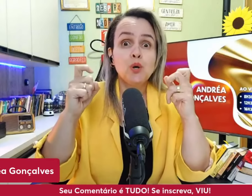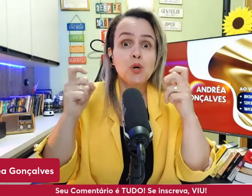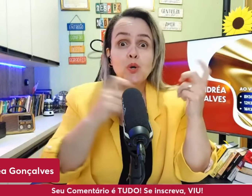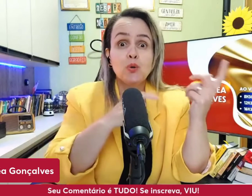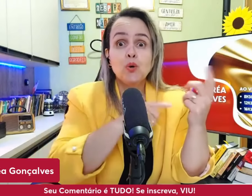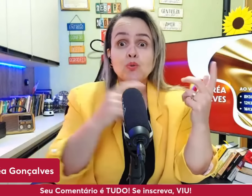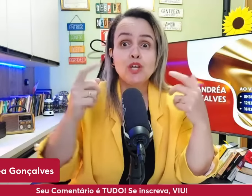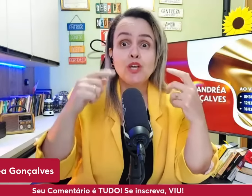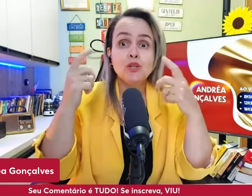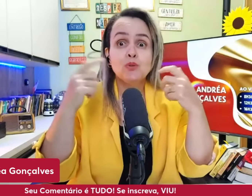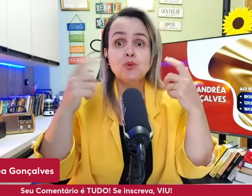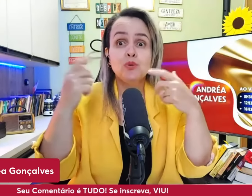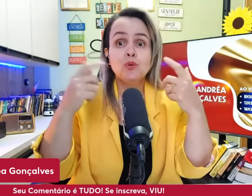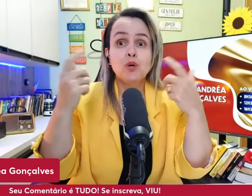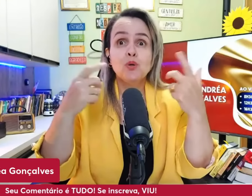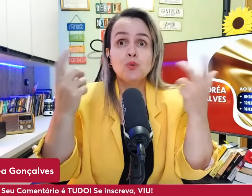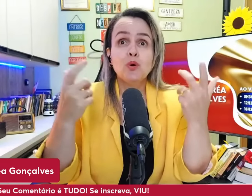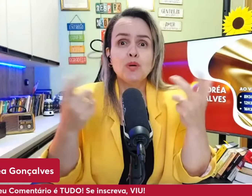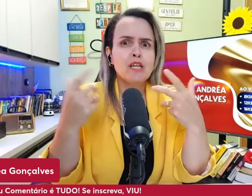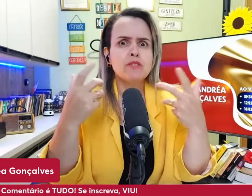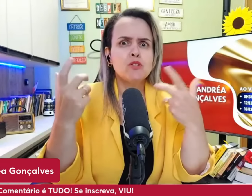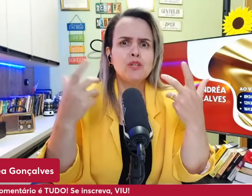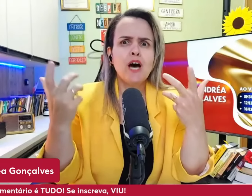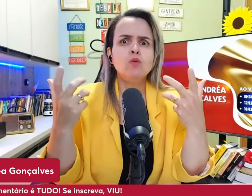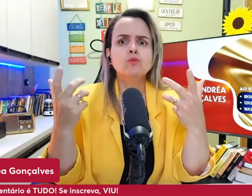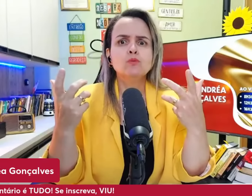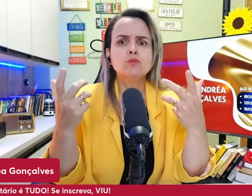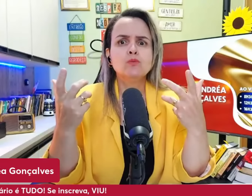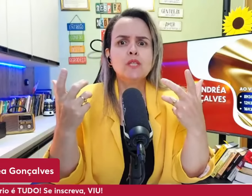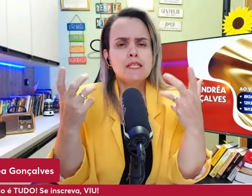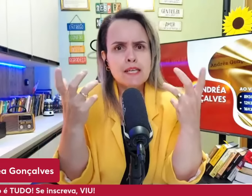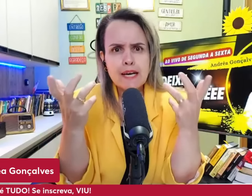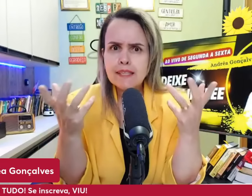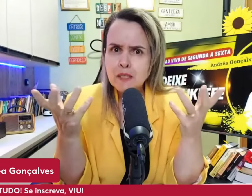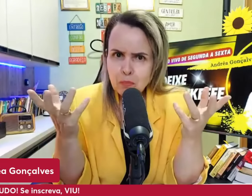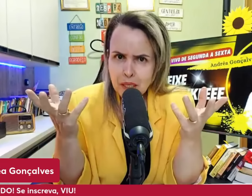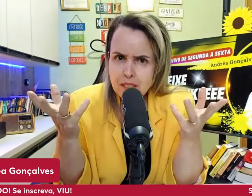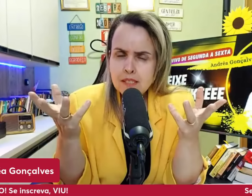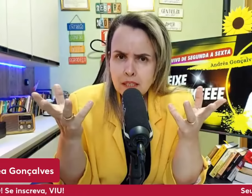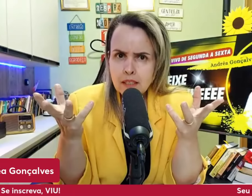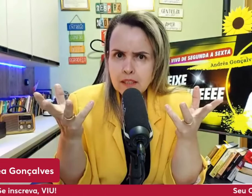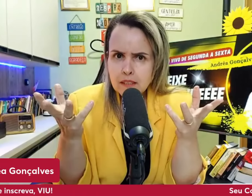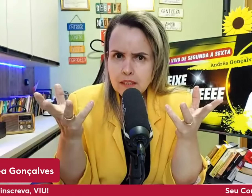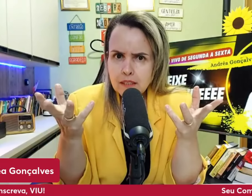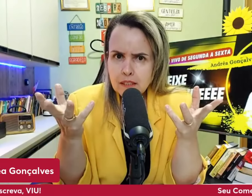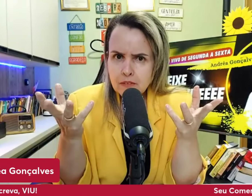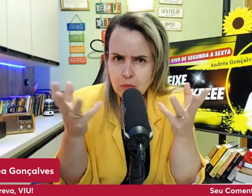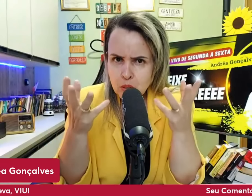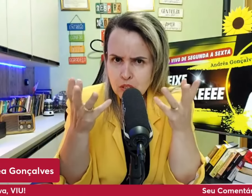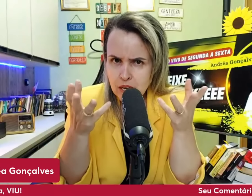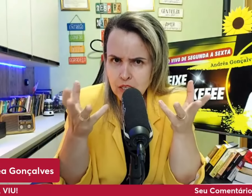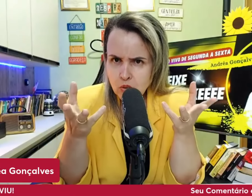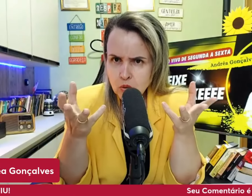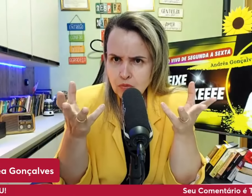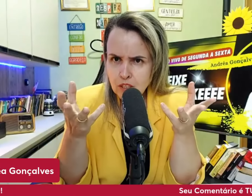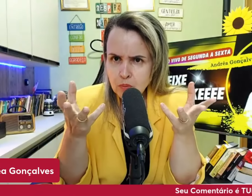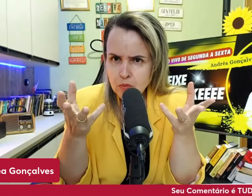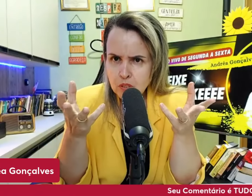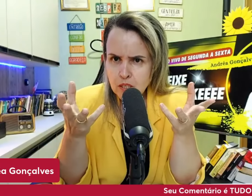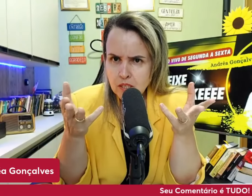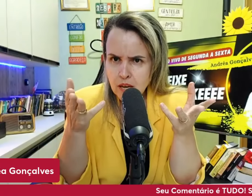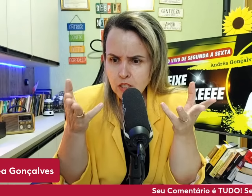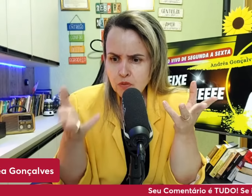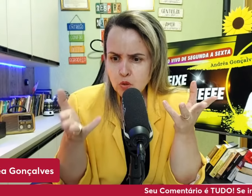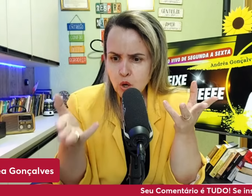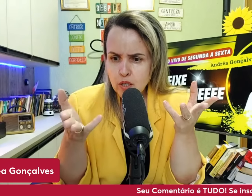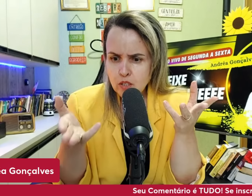governo ontem no no no Congresso Nacional Será que a imprensa vai mostrar isso que eu tô falando